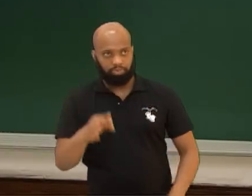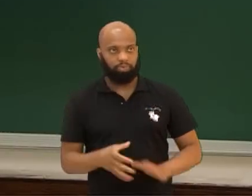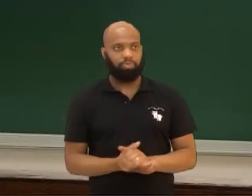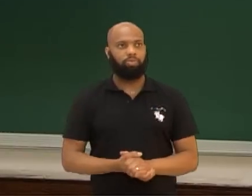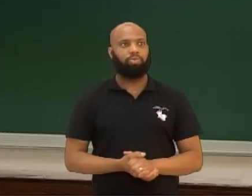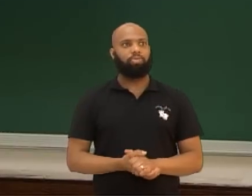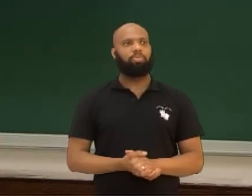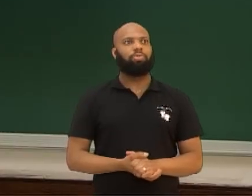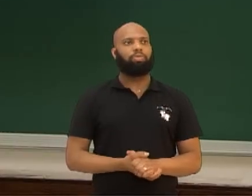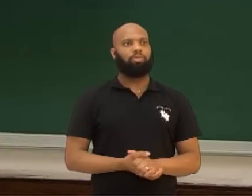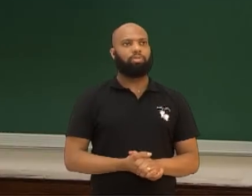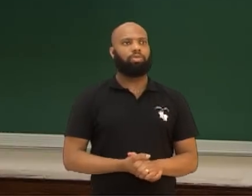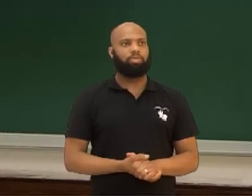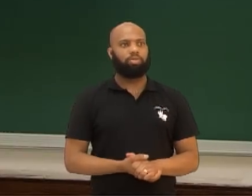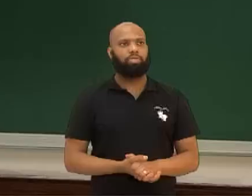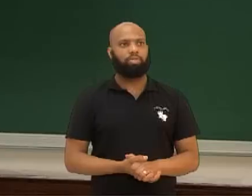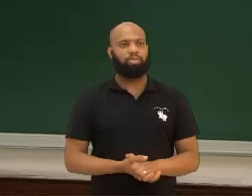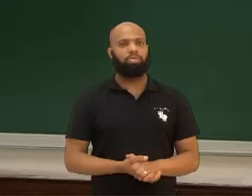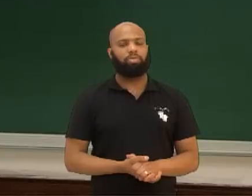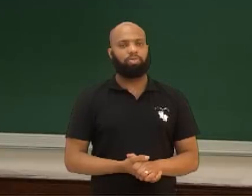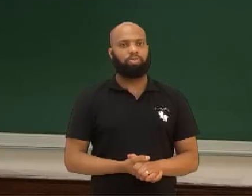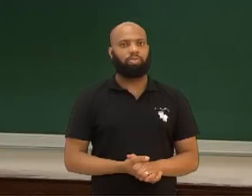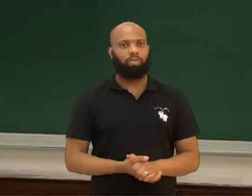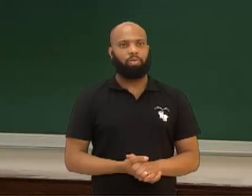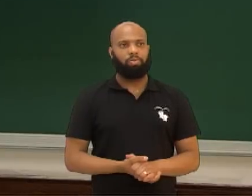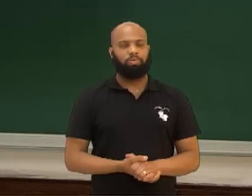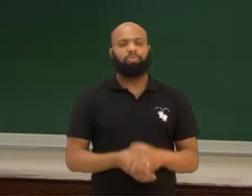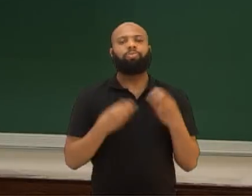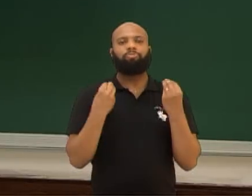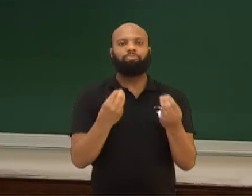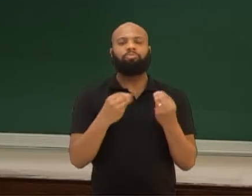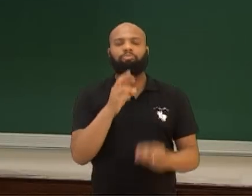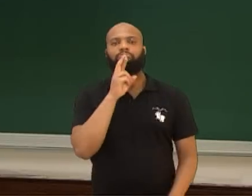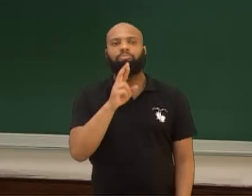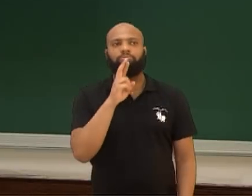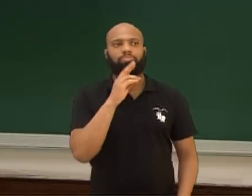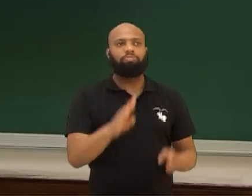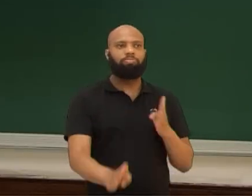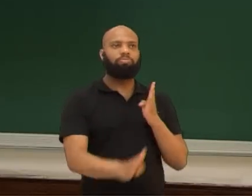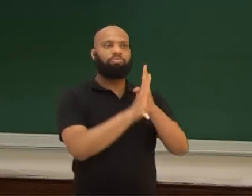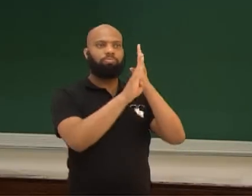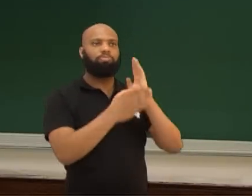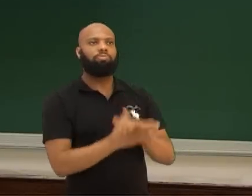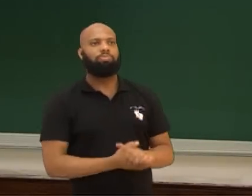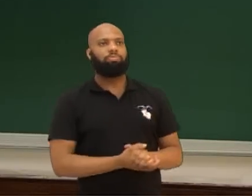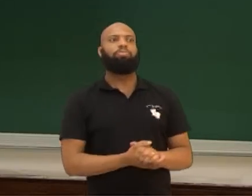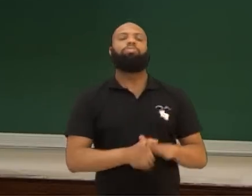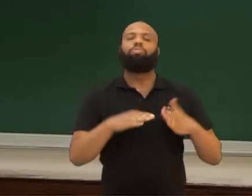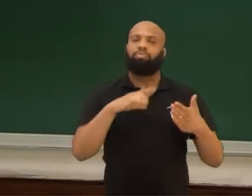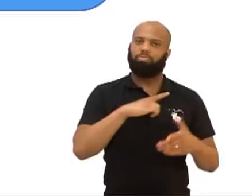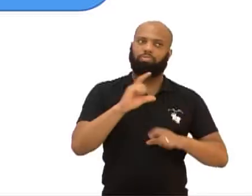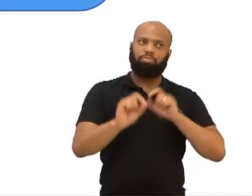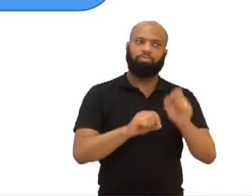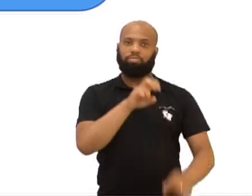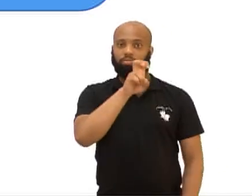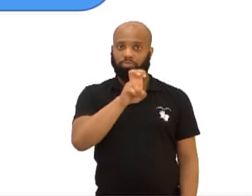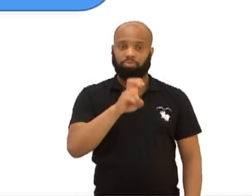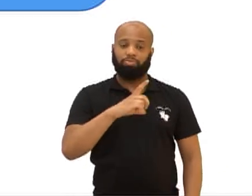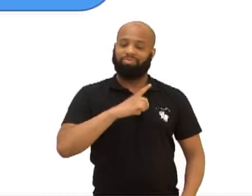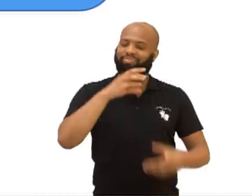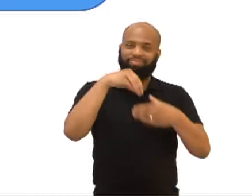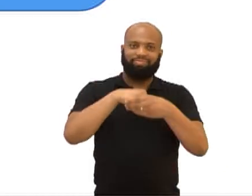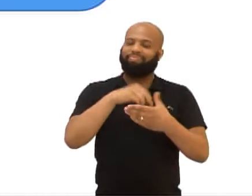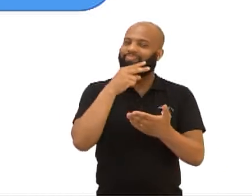Opa! Perdão. Então, como é que eu vou fazer para descobrir? Os 5 ângulos internos possuem a